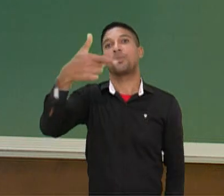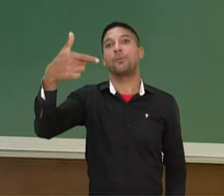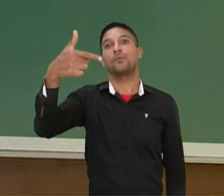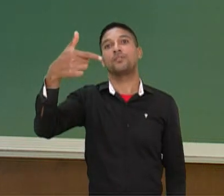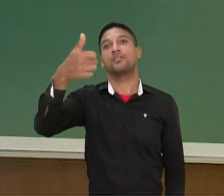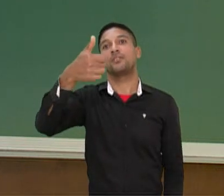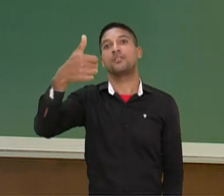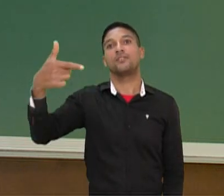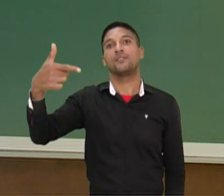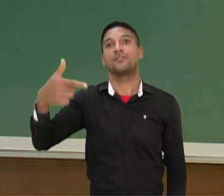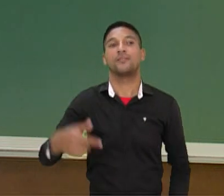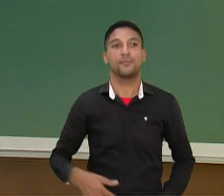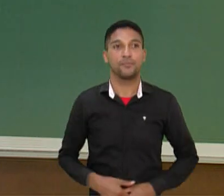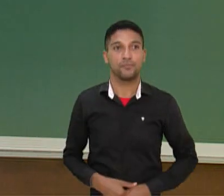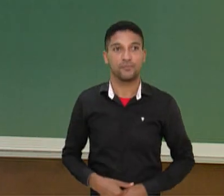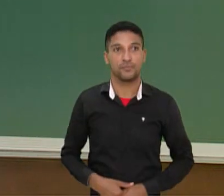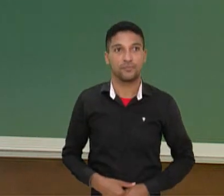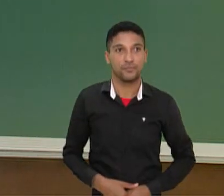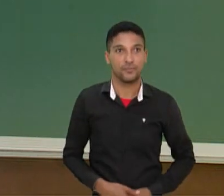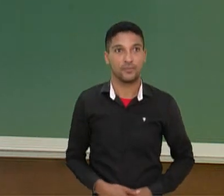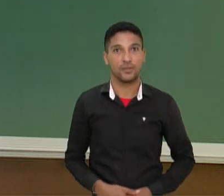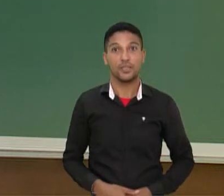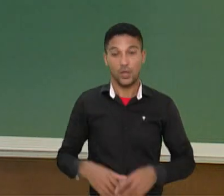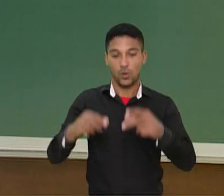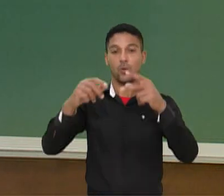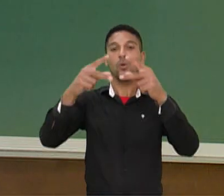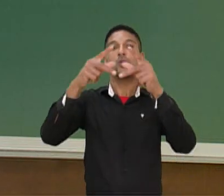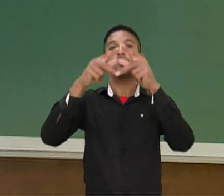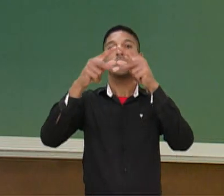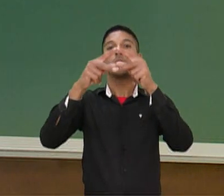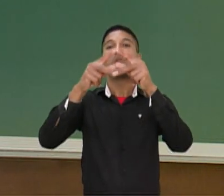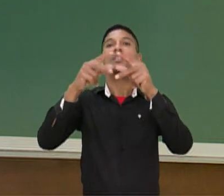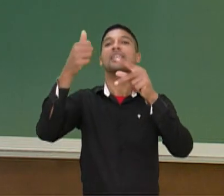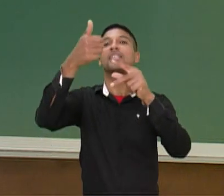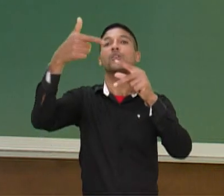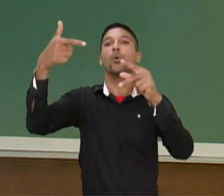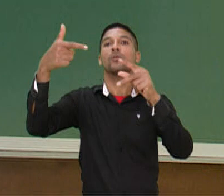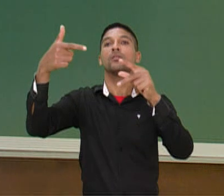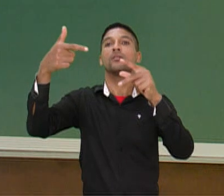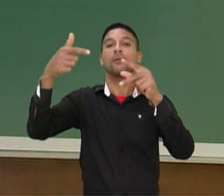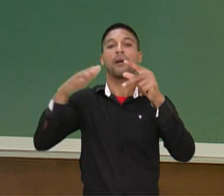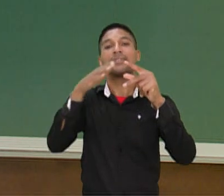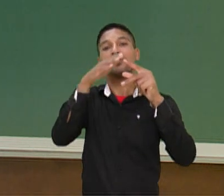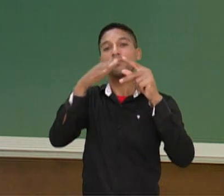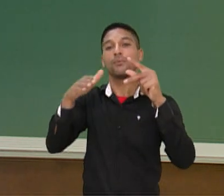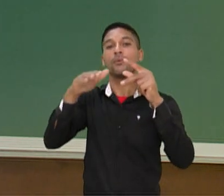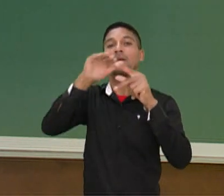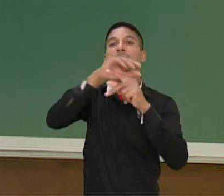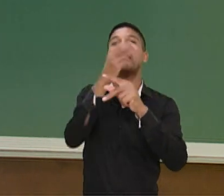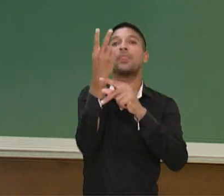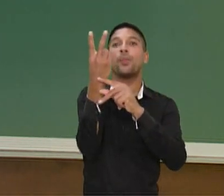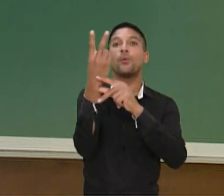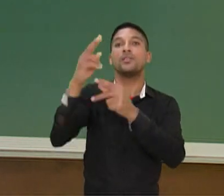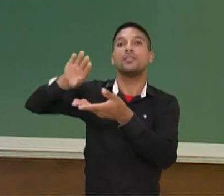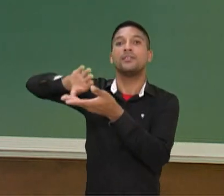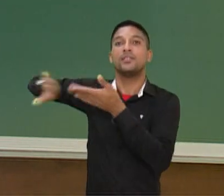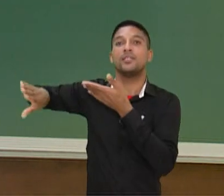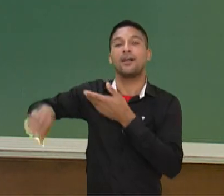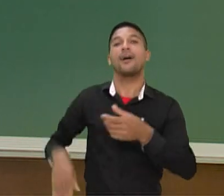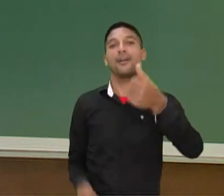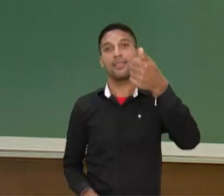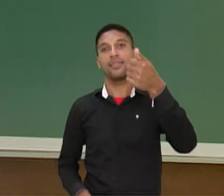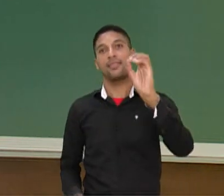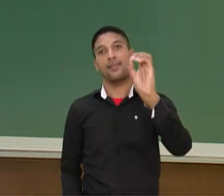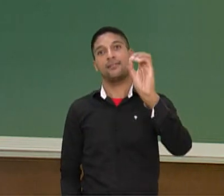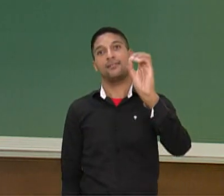desenhar, é só eu tirar 2 do número de lados. Então, se são 12, 12 tira 2, sobra 10, ok? Aqui eu